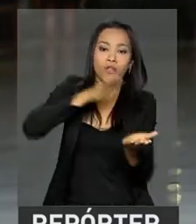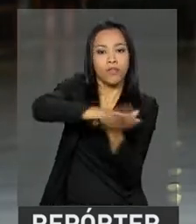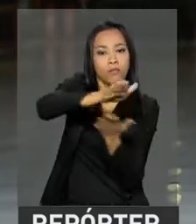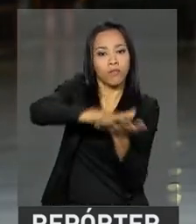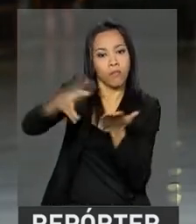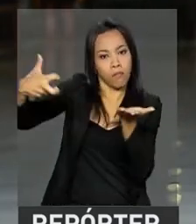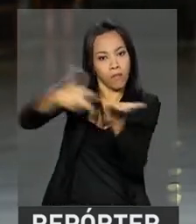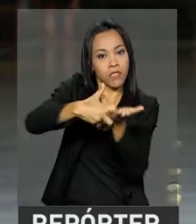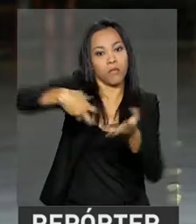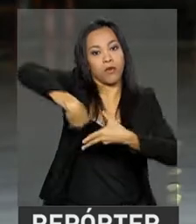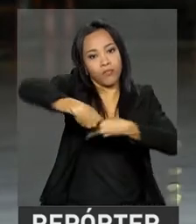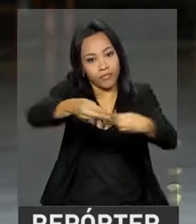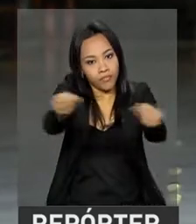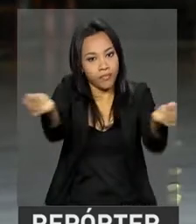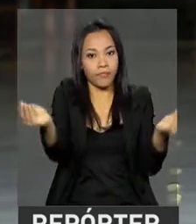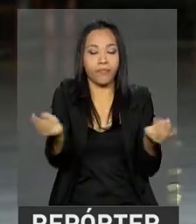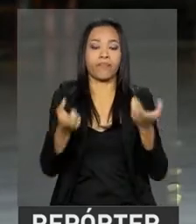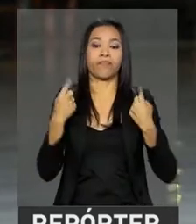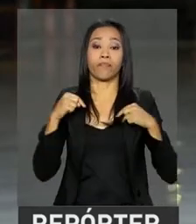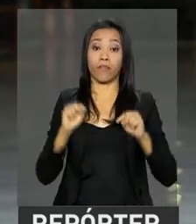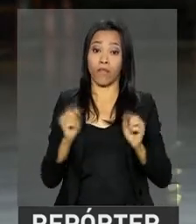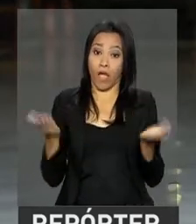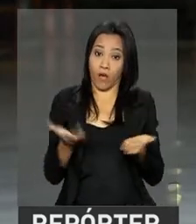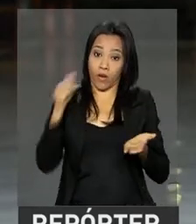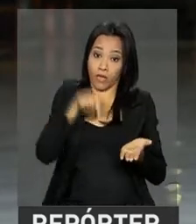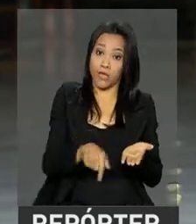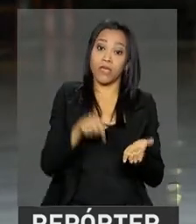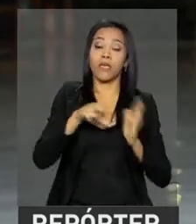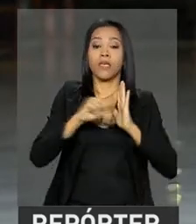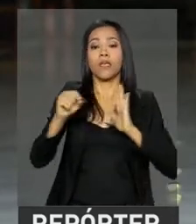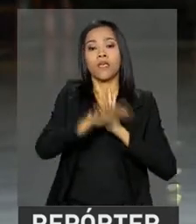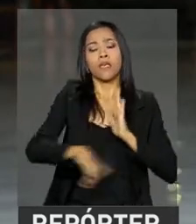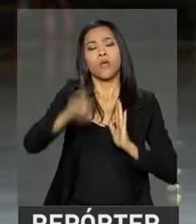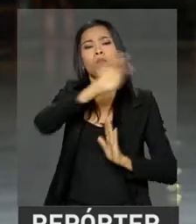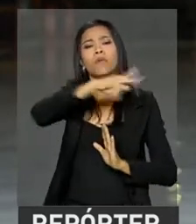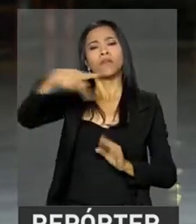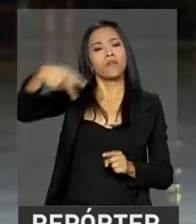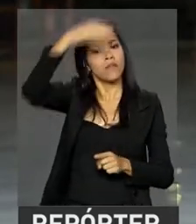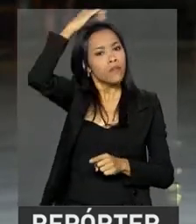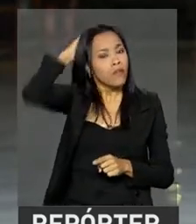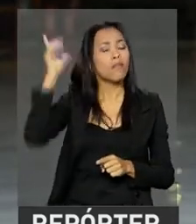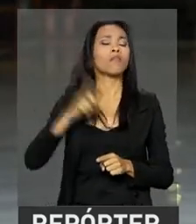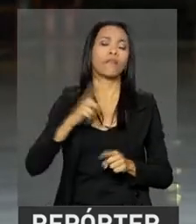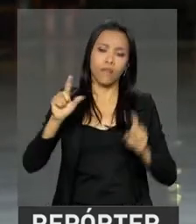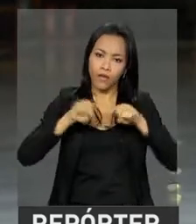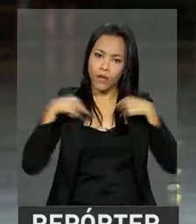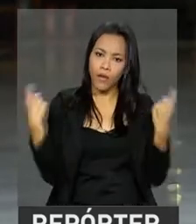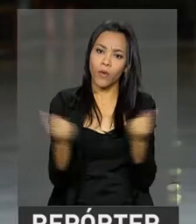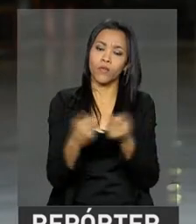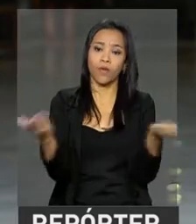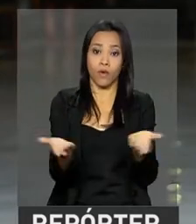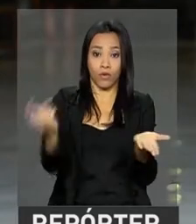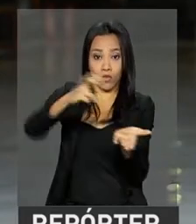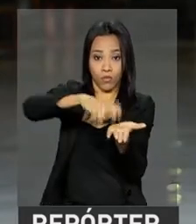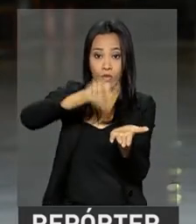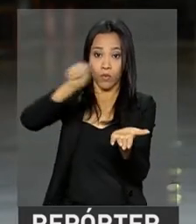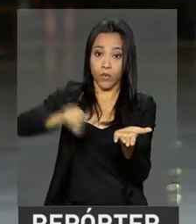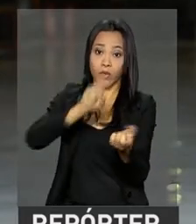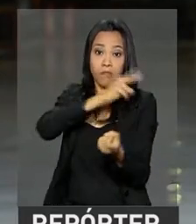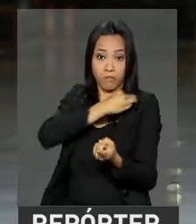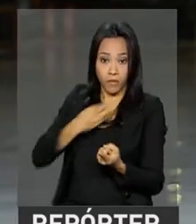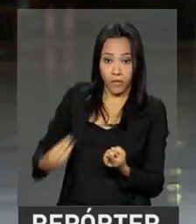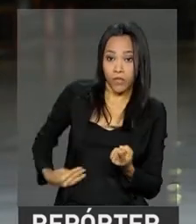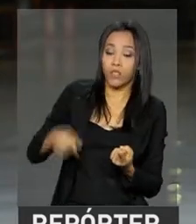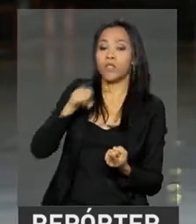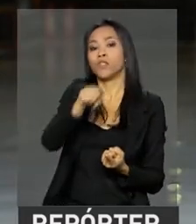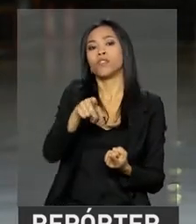serviço. Carol, falando agora aqui do Palácio do Planalto, o presidente Michel Temer cumpre a agenda. Hoje ele se reúne agora pela manhã com o ministro das Relações